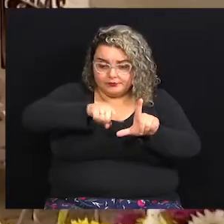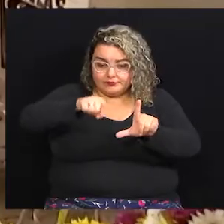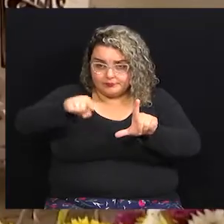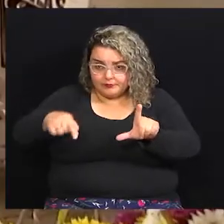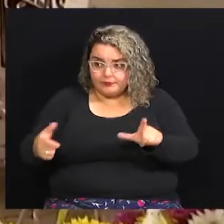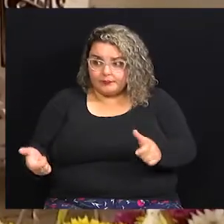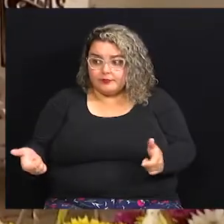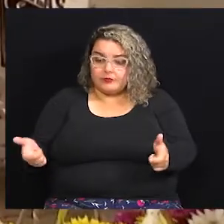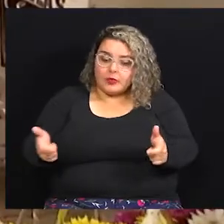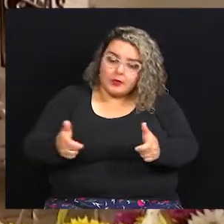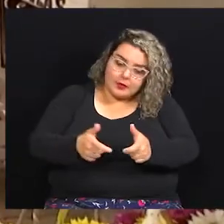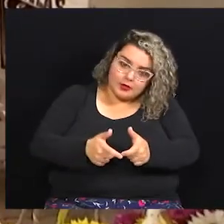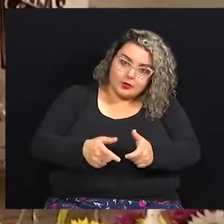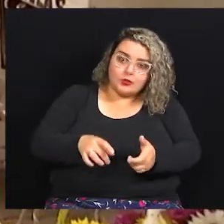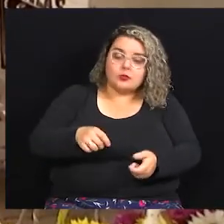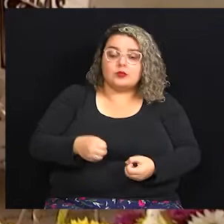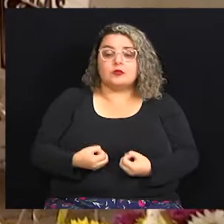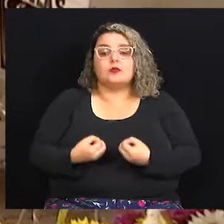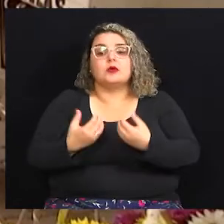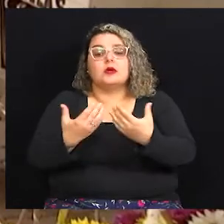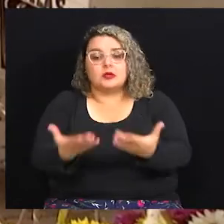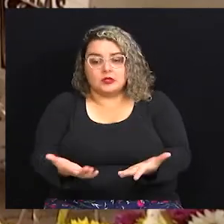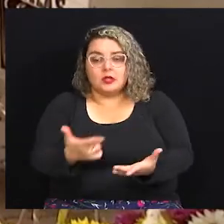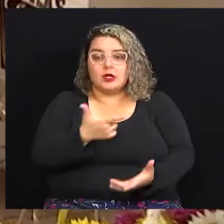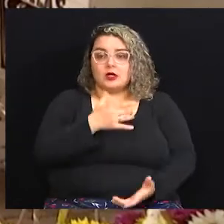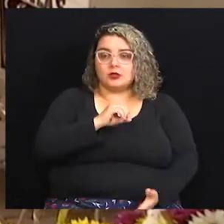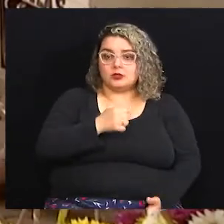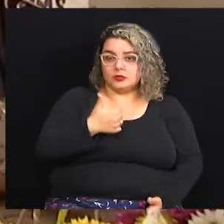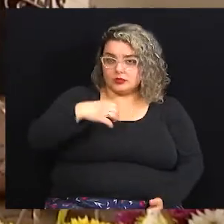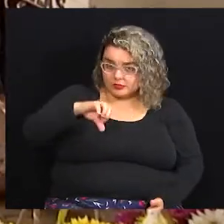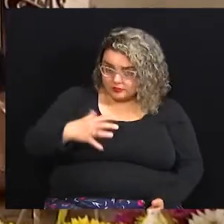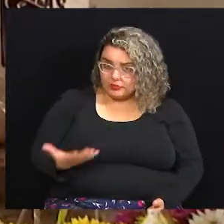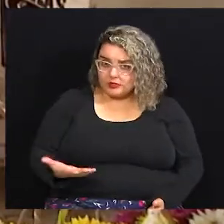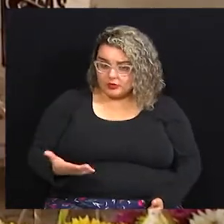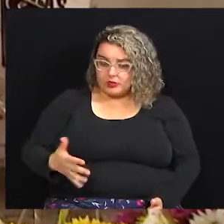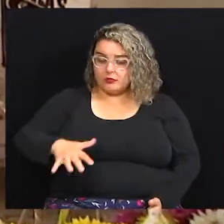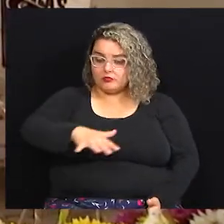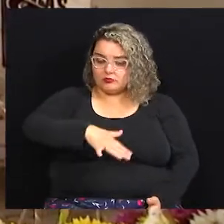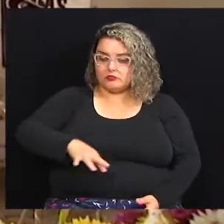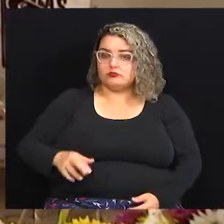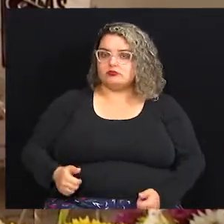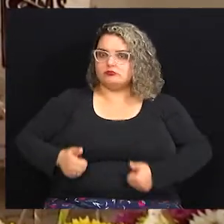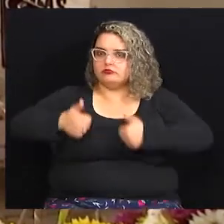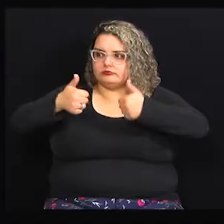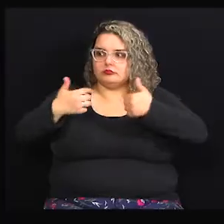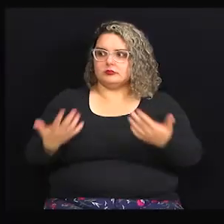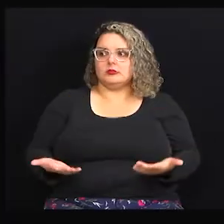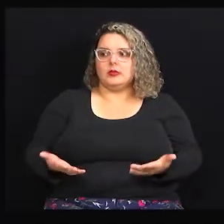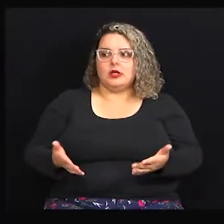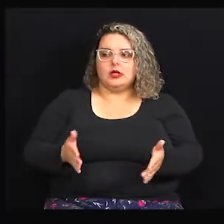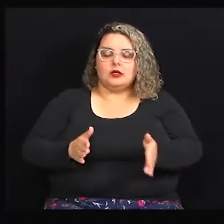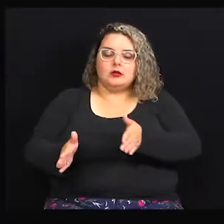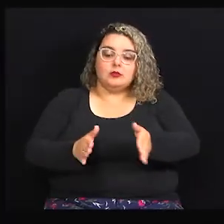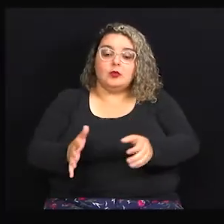índices estarem abaixo do que foi ofertado em 2019 o setor está